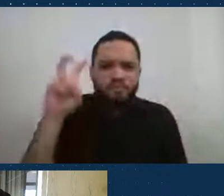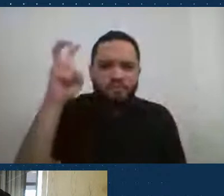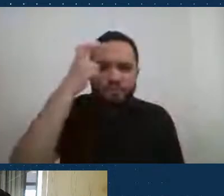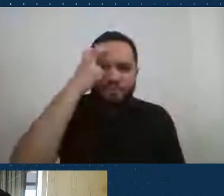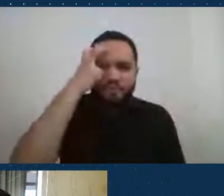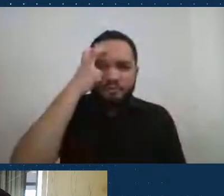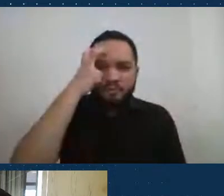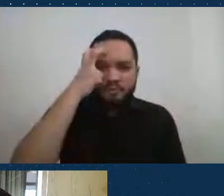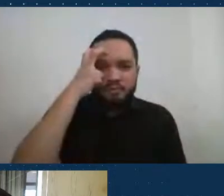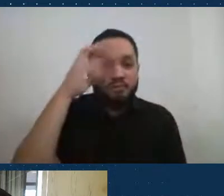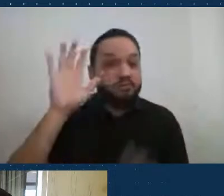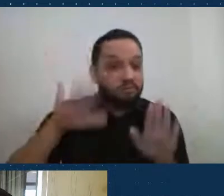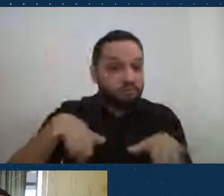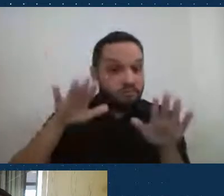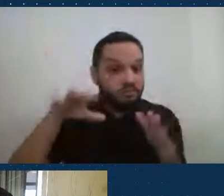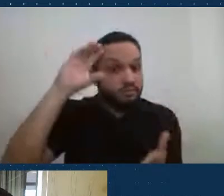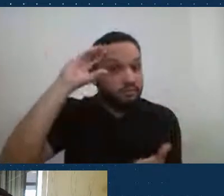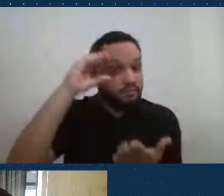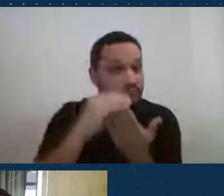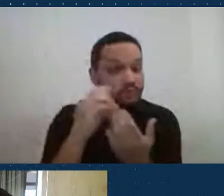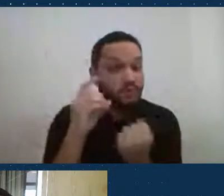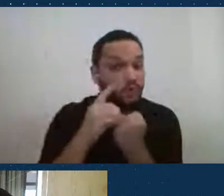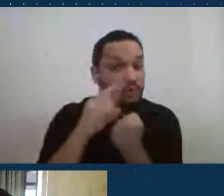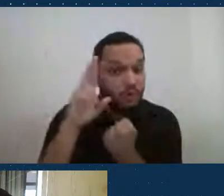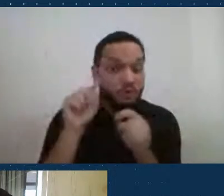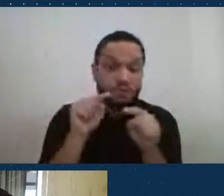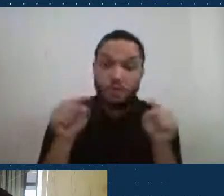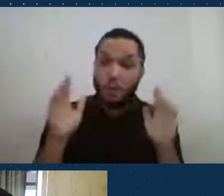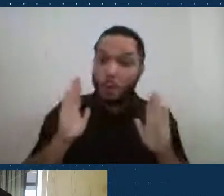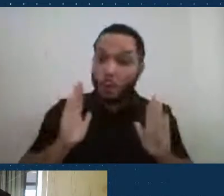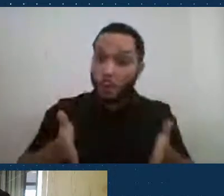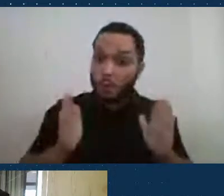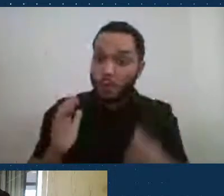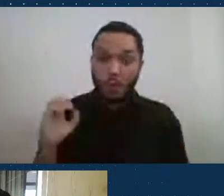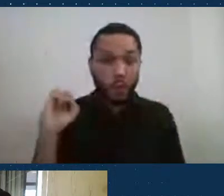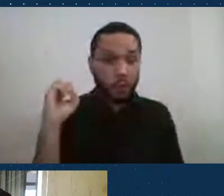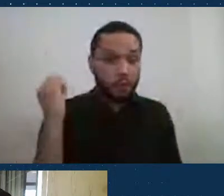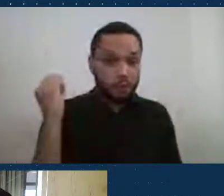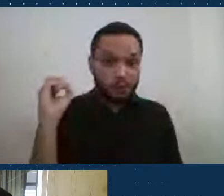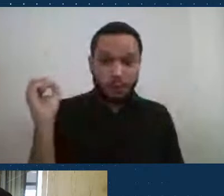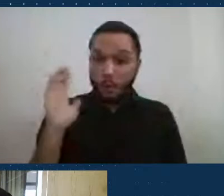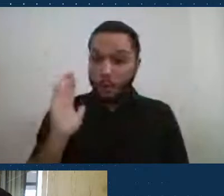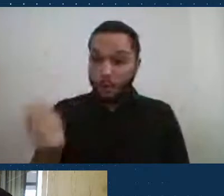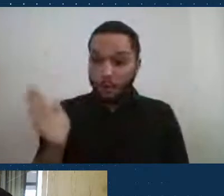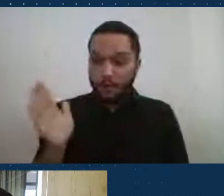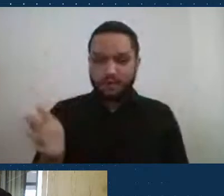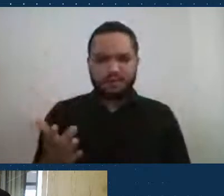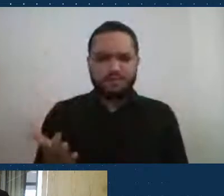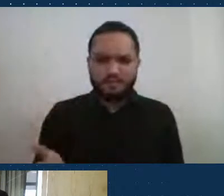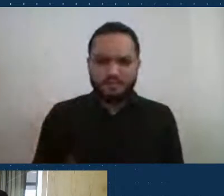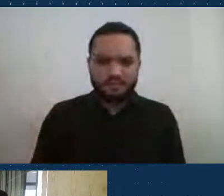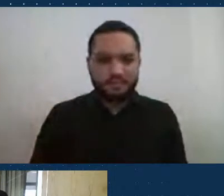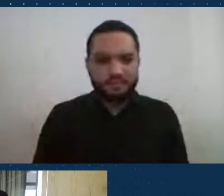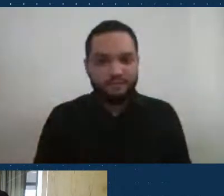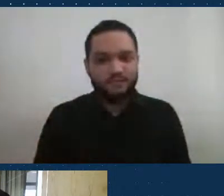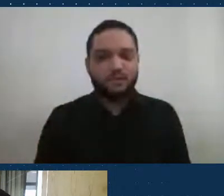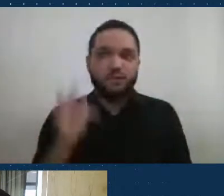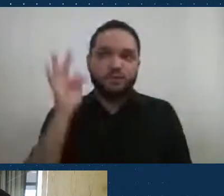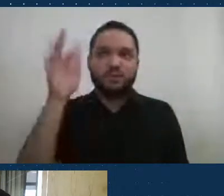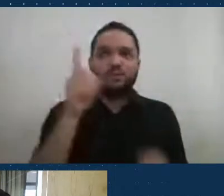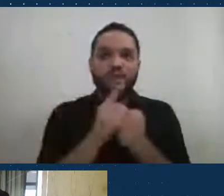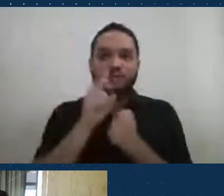olha, é uma tese de doutorado, tome cuidado, tem que ser original, né? Tipo assim, né? Você vai se tornar um doutor.